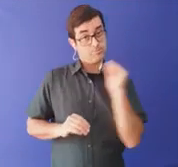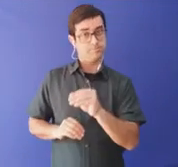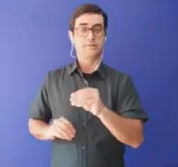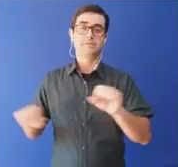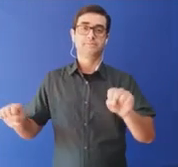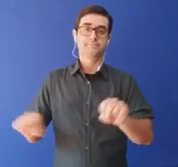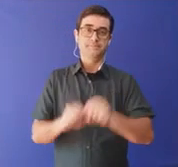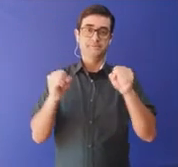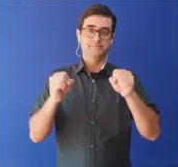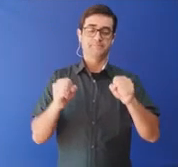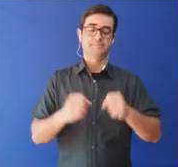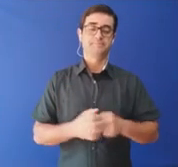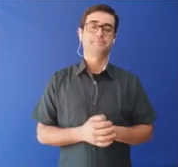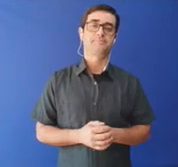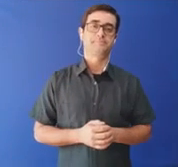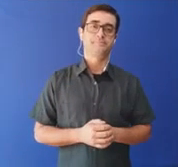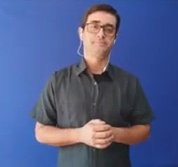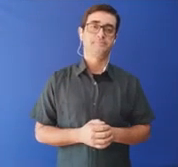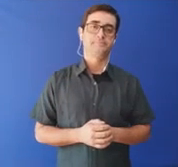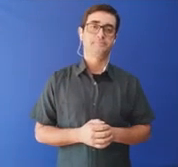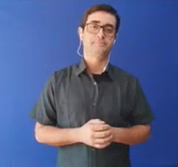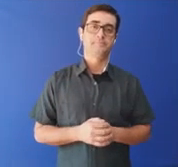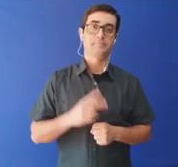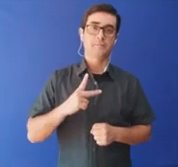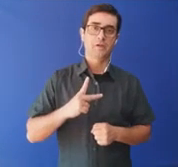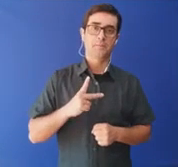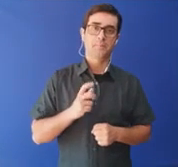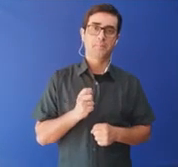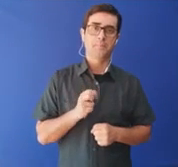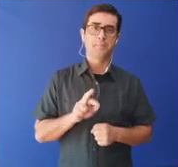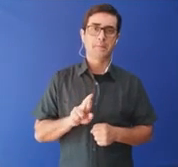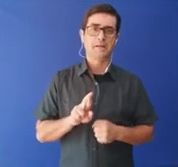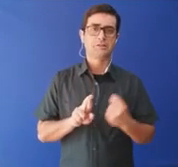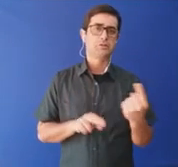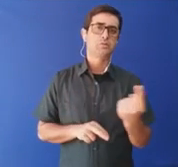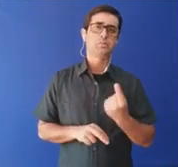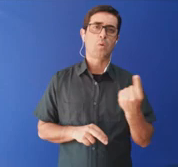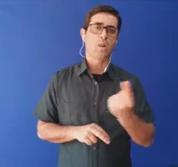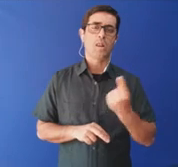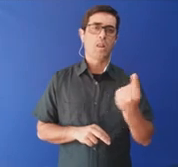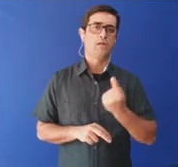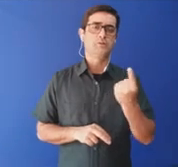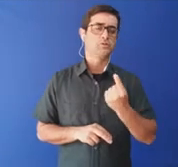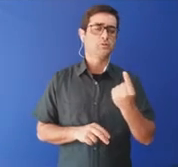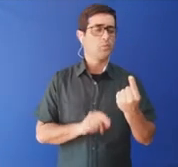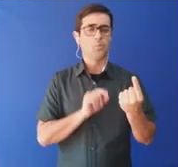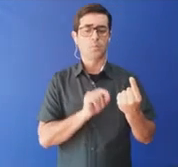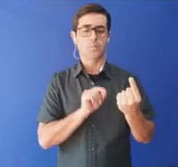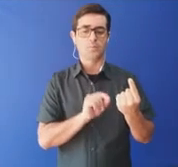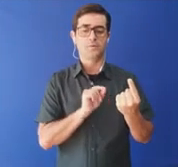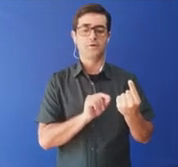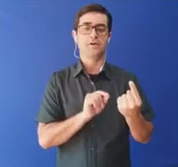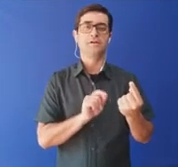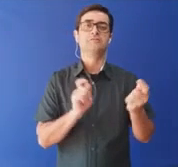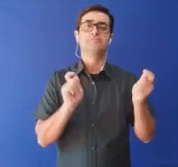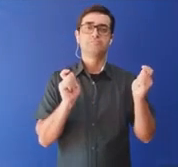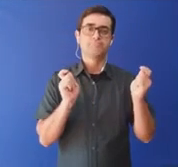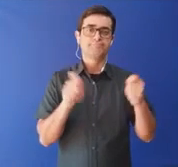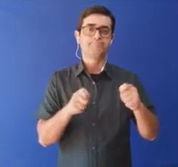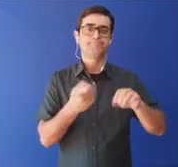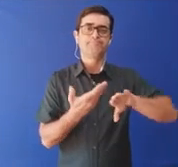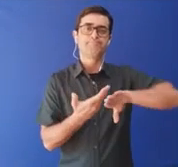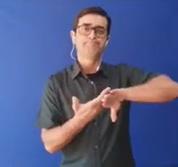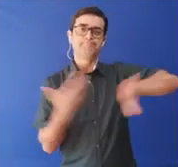Tranquilo? A presença de pares isolados. Então, os pares isolados, né, causam